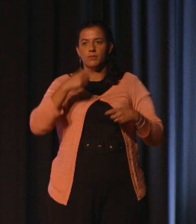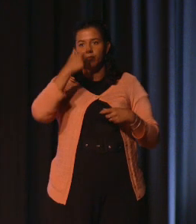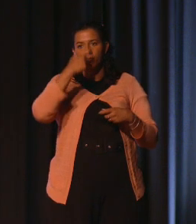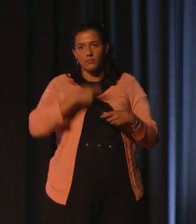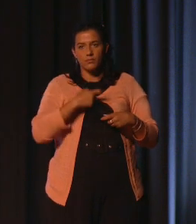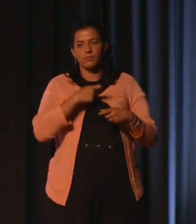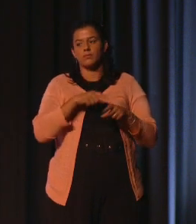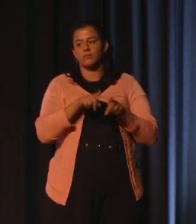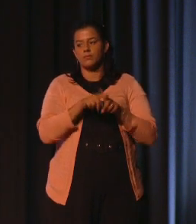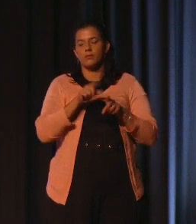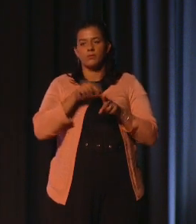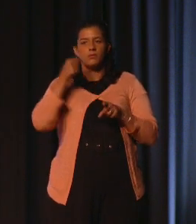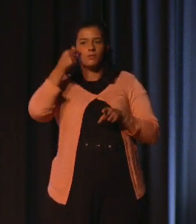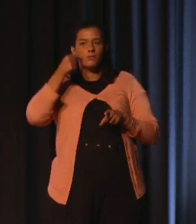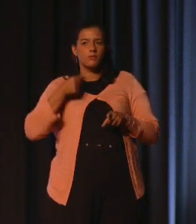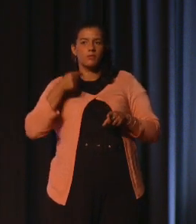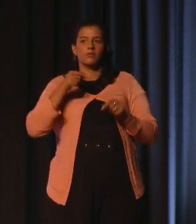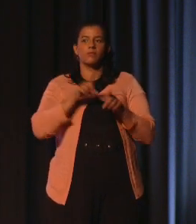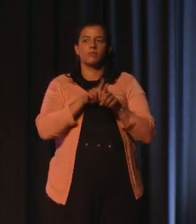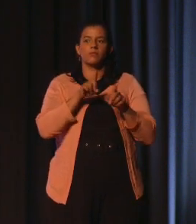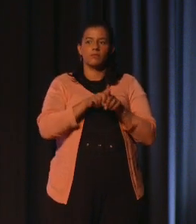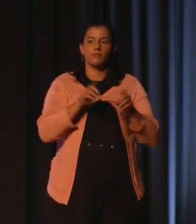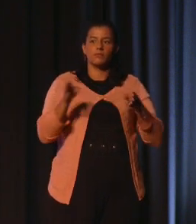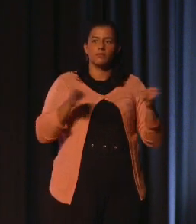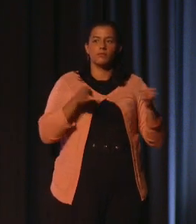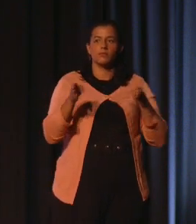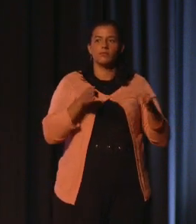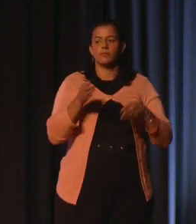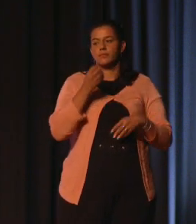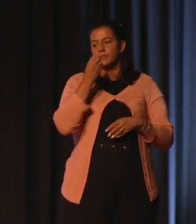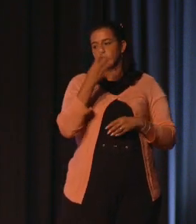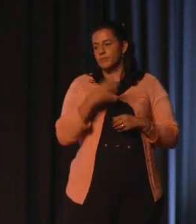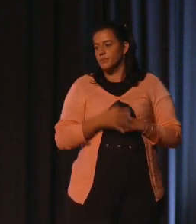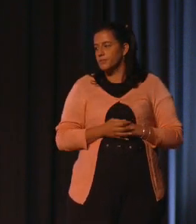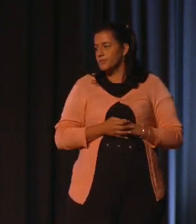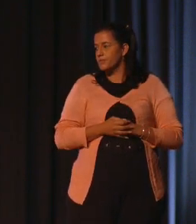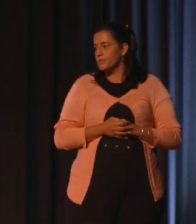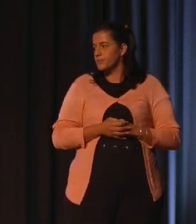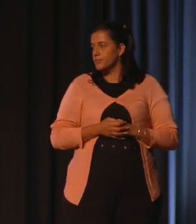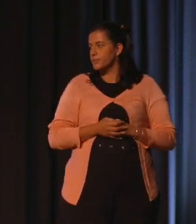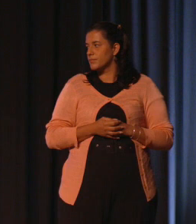e a ponte móvel, né. Essa é uma fase que é muito interessante.